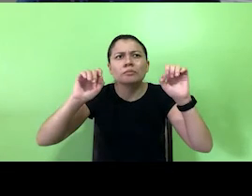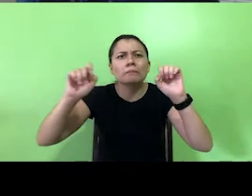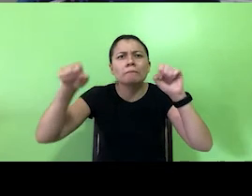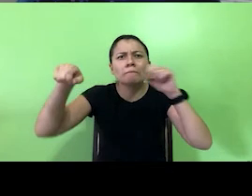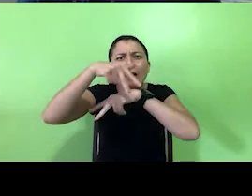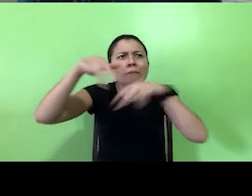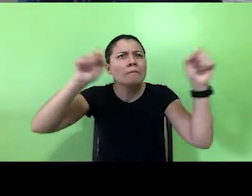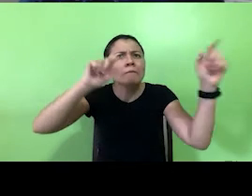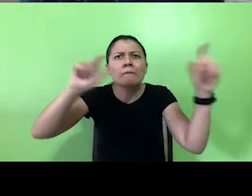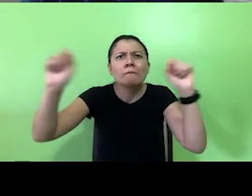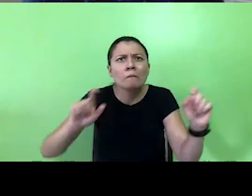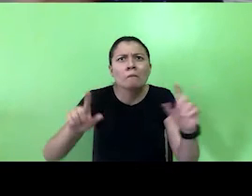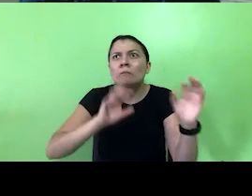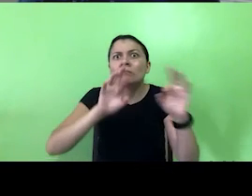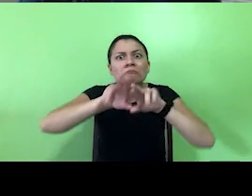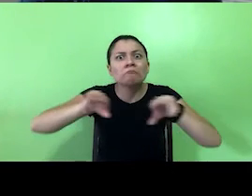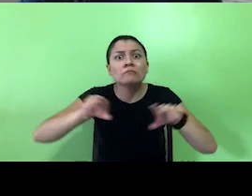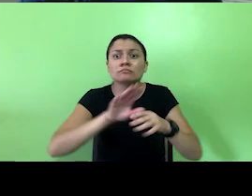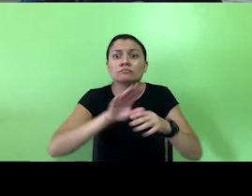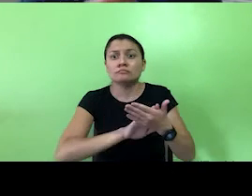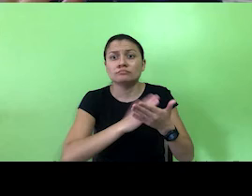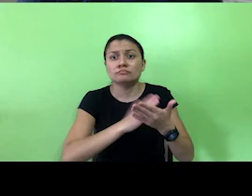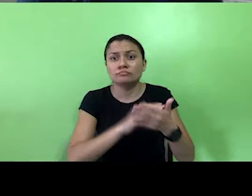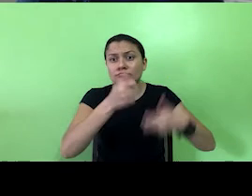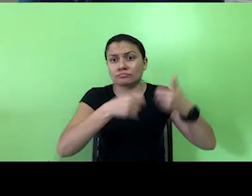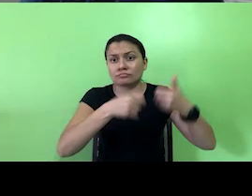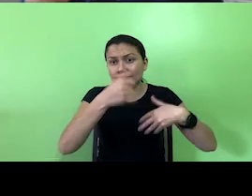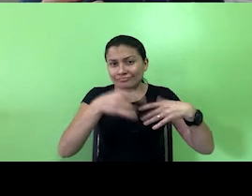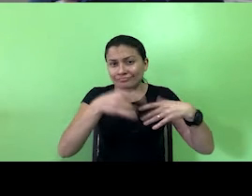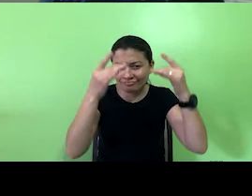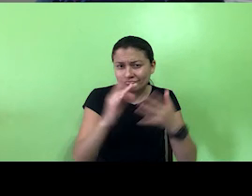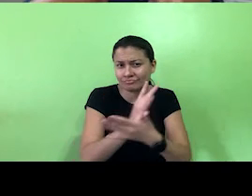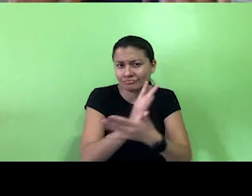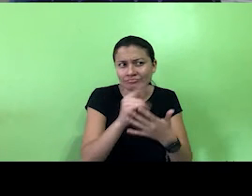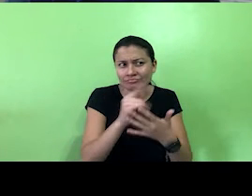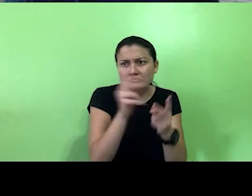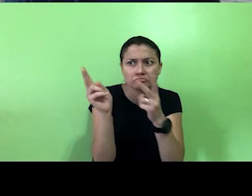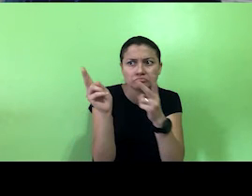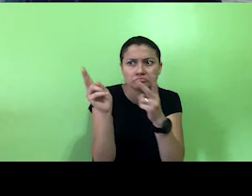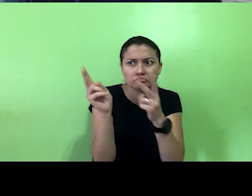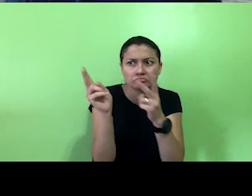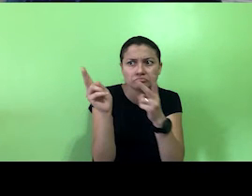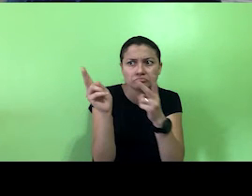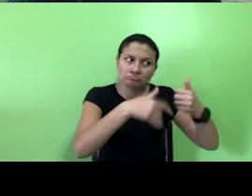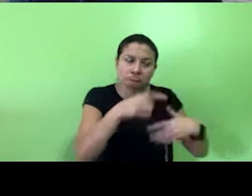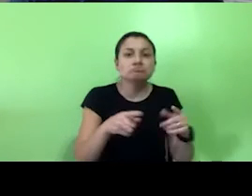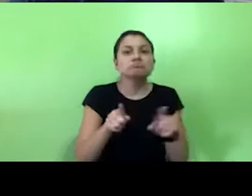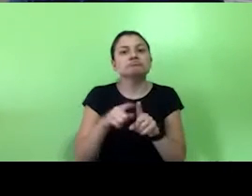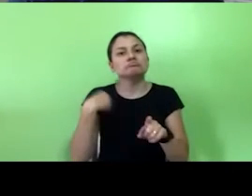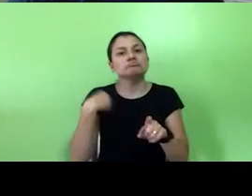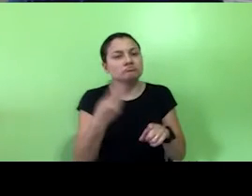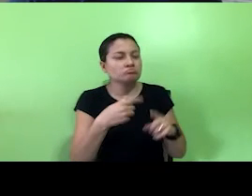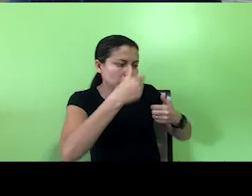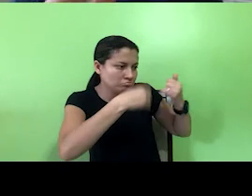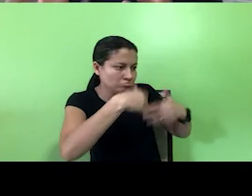era um bate-bola, porque eles iam nos trazendo algumas coisas que só eles perceberam, a gente trazia alguns questionamentos do ponto de vista